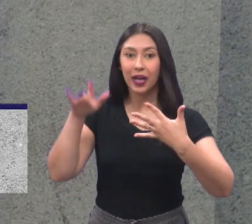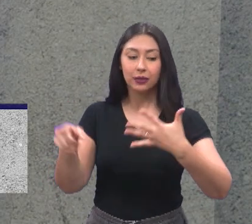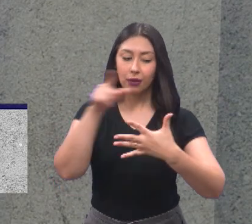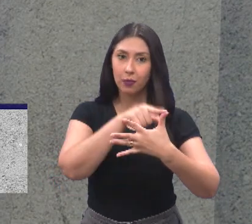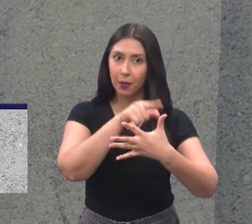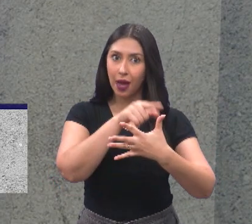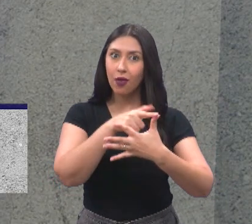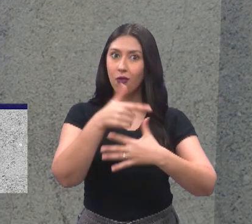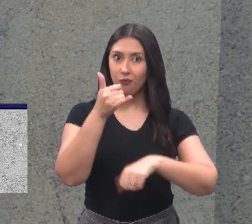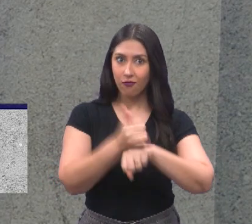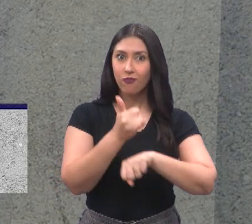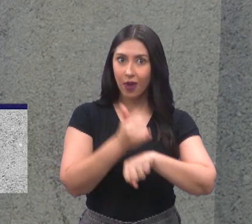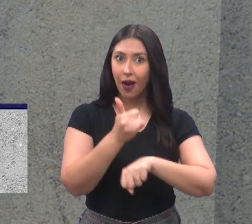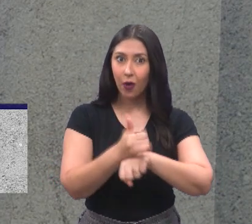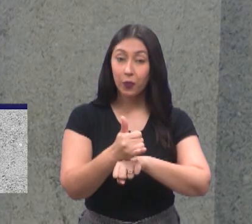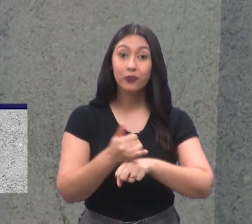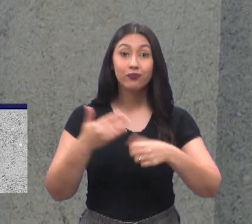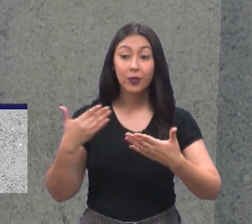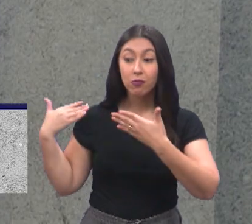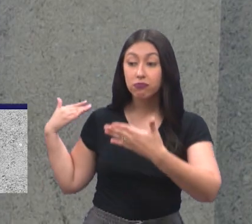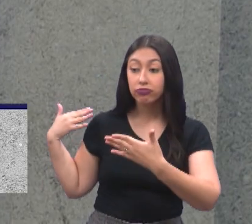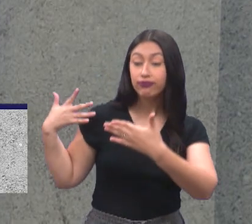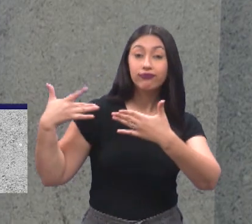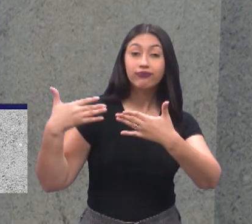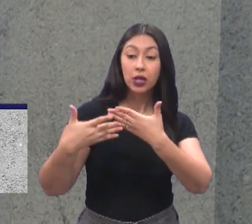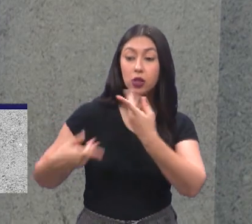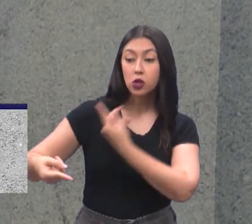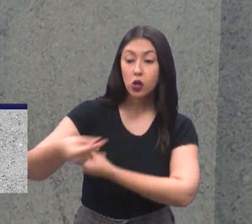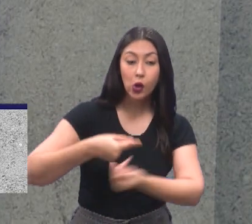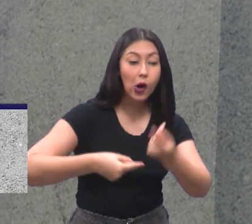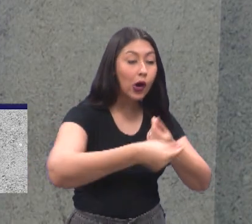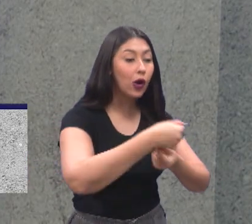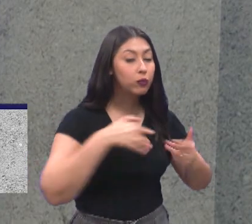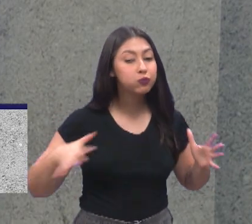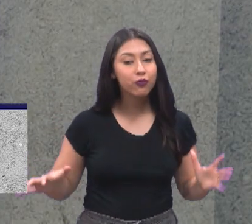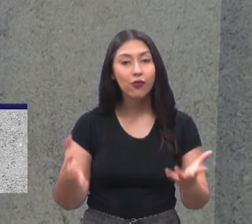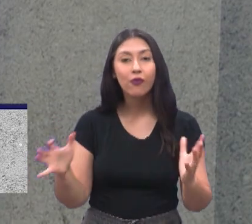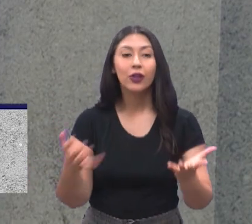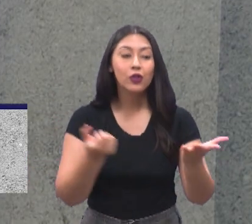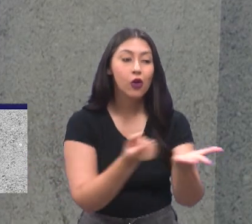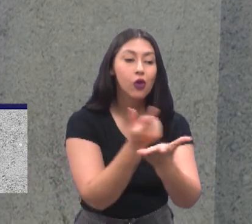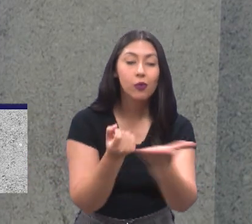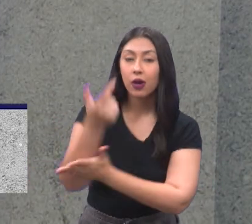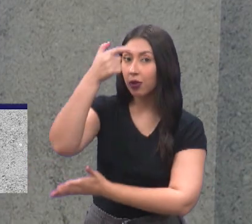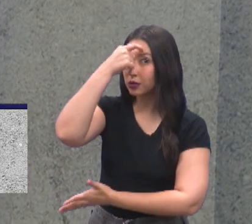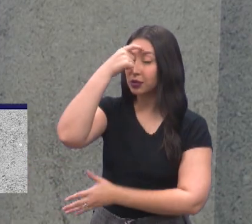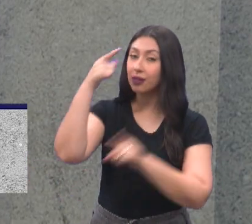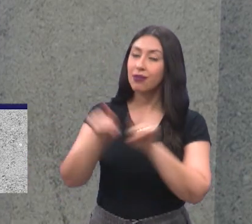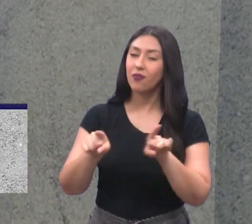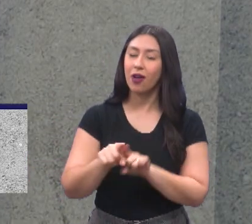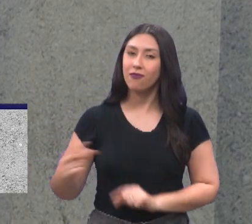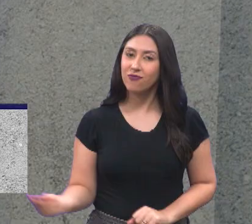Nos últimos anos, o mercado tem sido impulsionado por um consumo mais consciente e pela valorização do trabalho